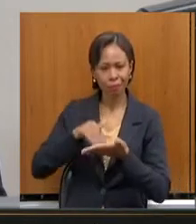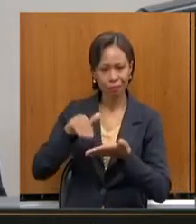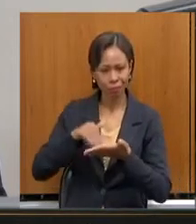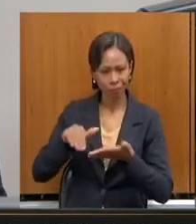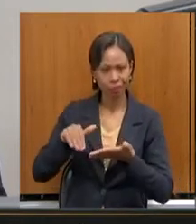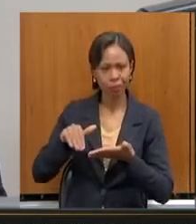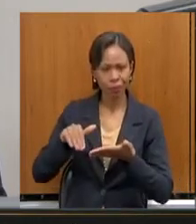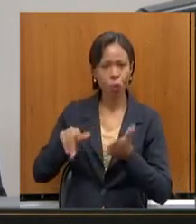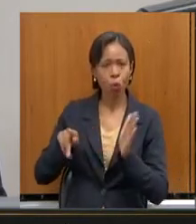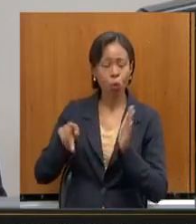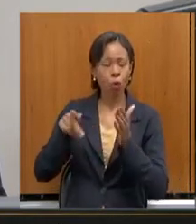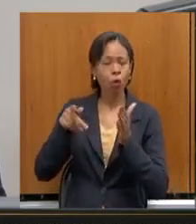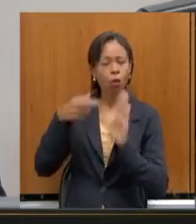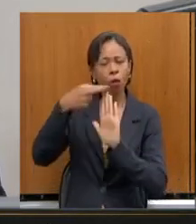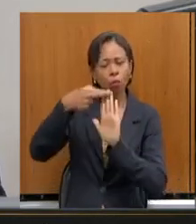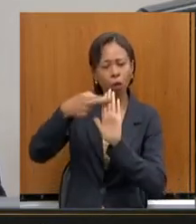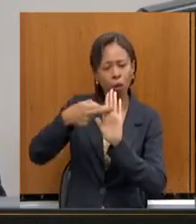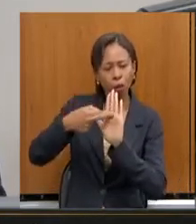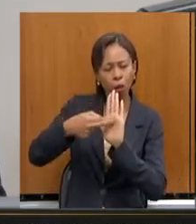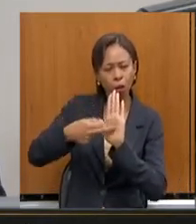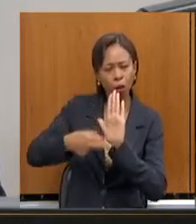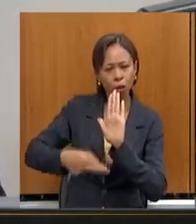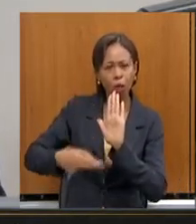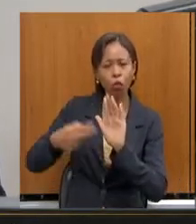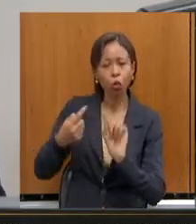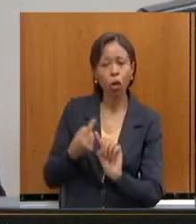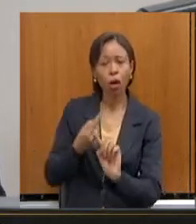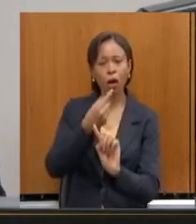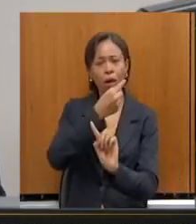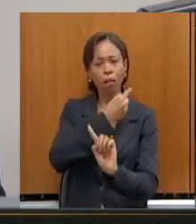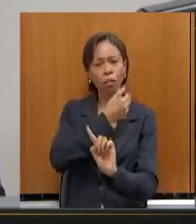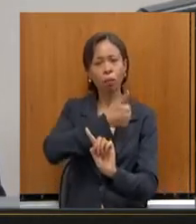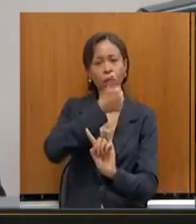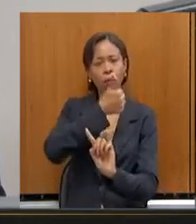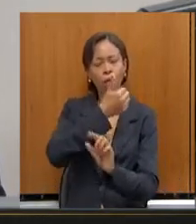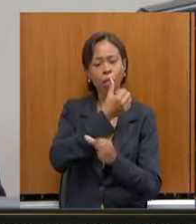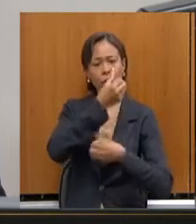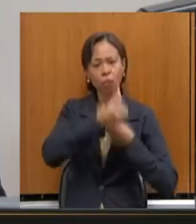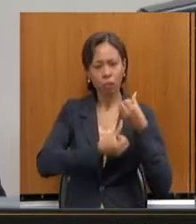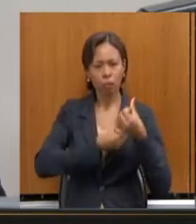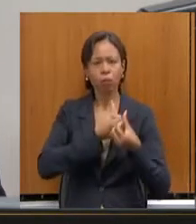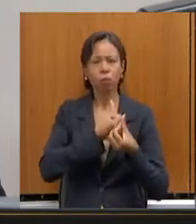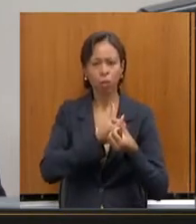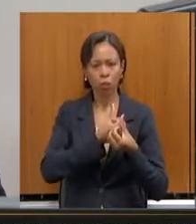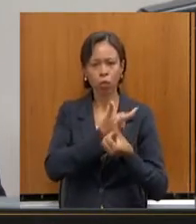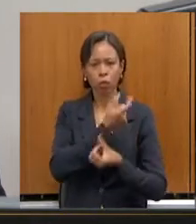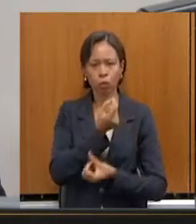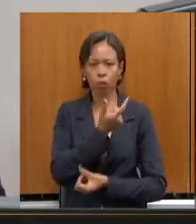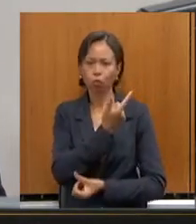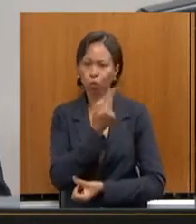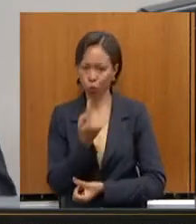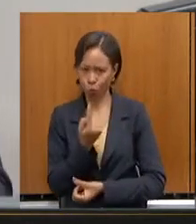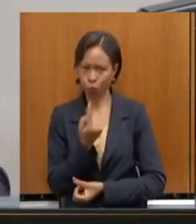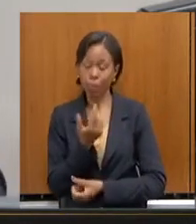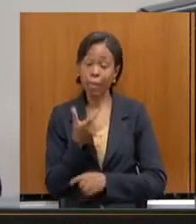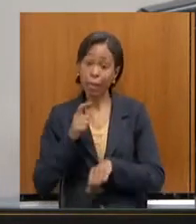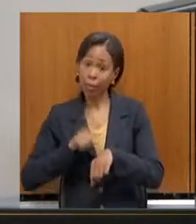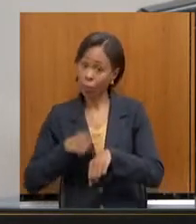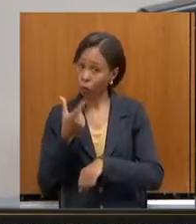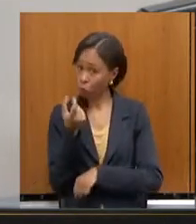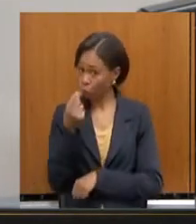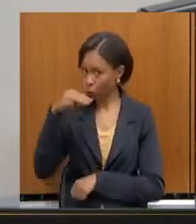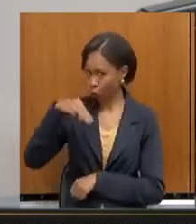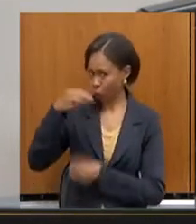sistema no primeiro semestre de 2001 pelo período de 20 minutos e após será